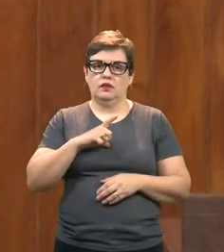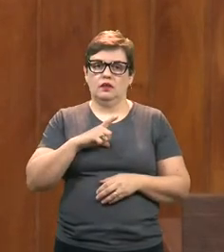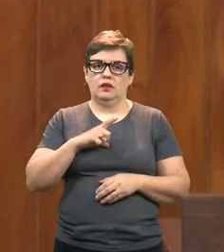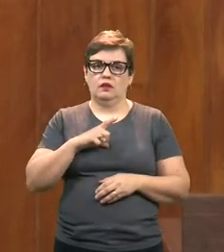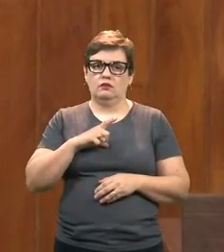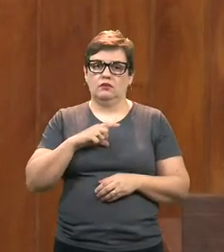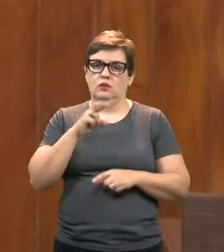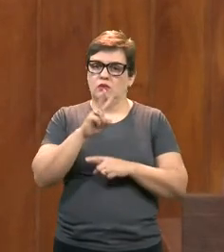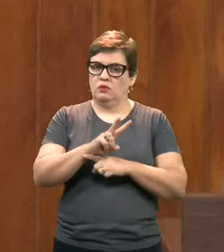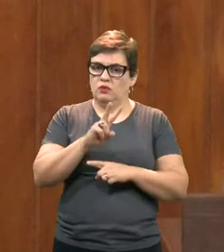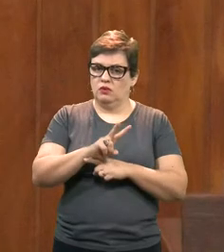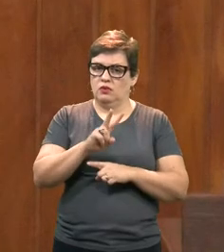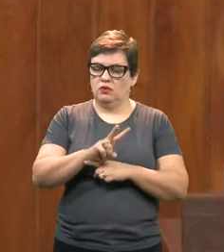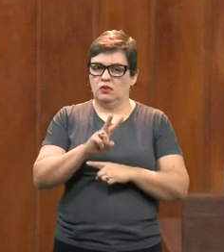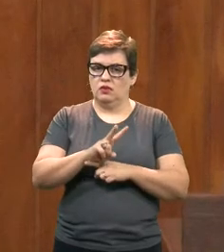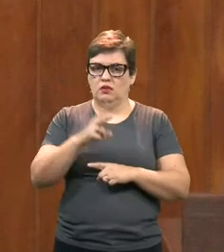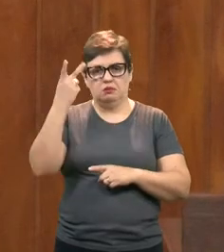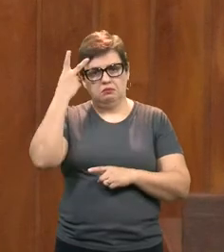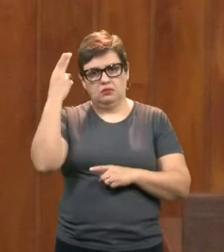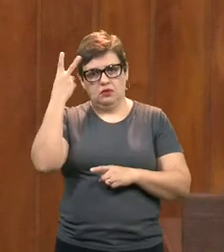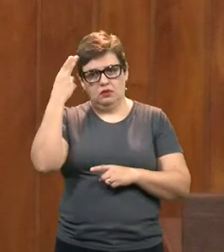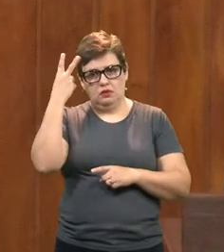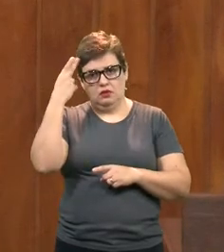não foi eficaz.